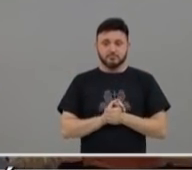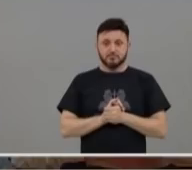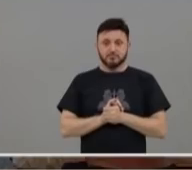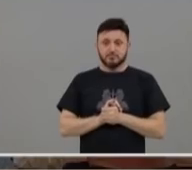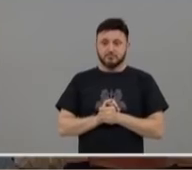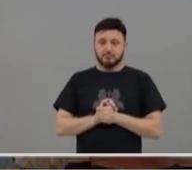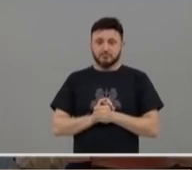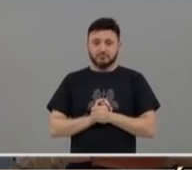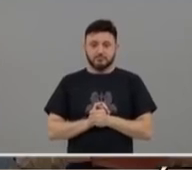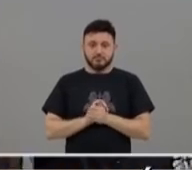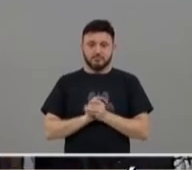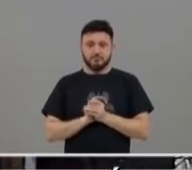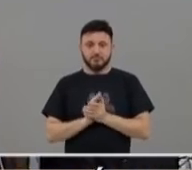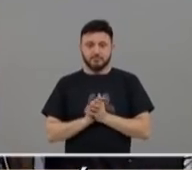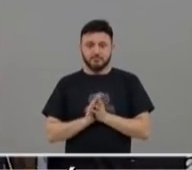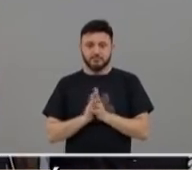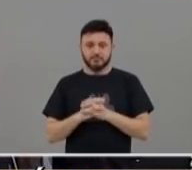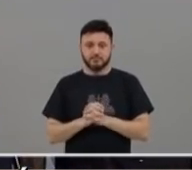Shilabaria